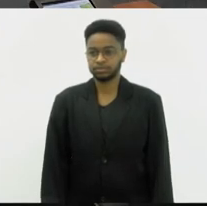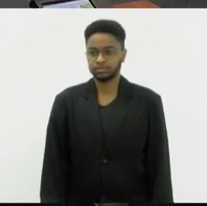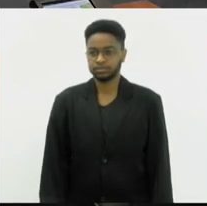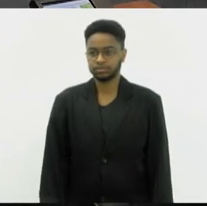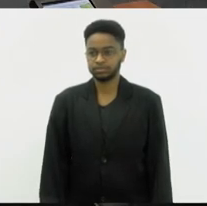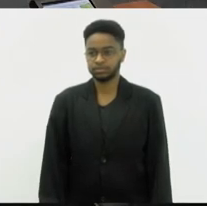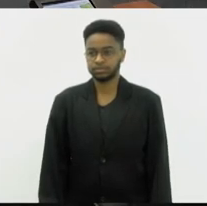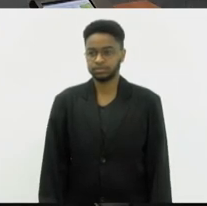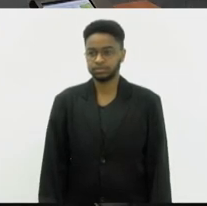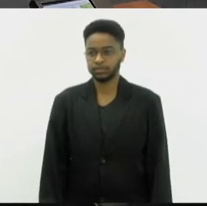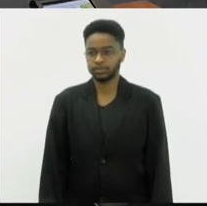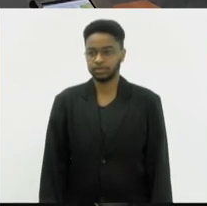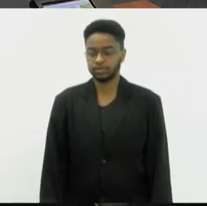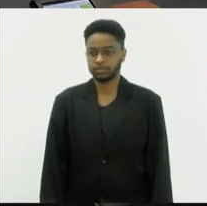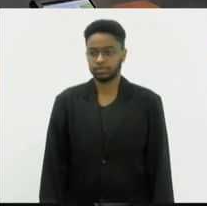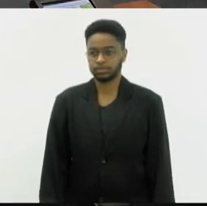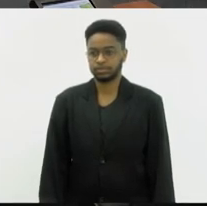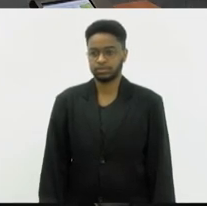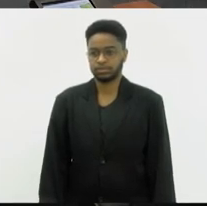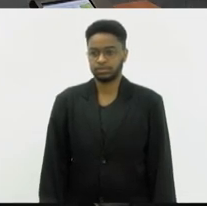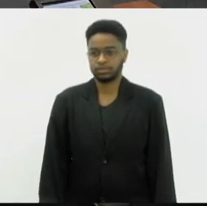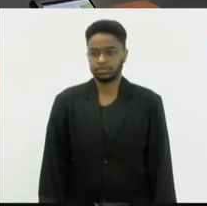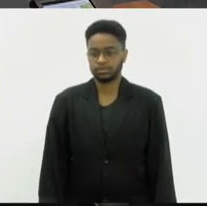É assim que você trata o.